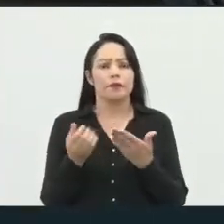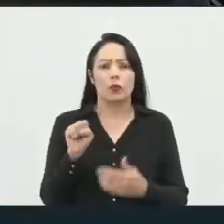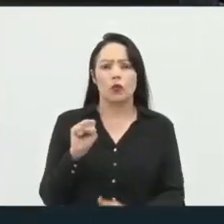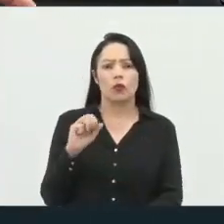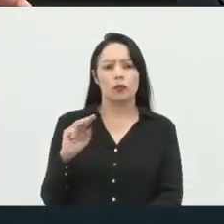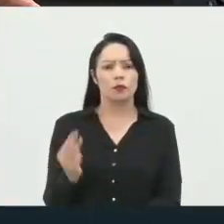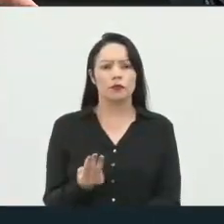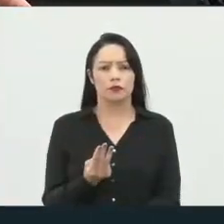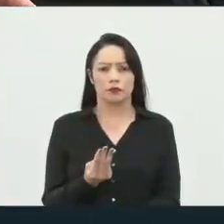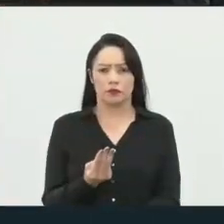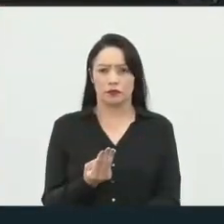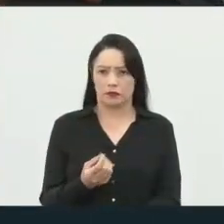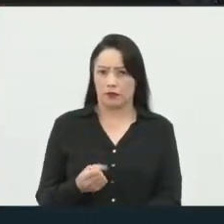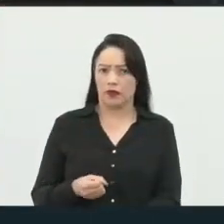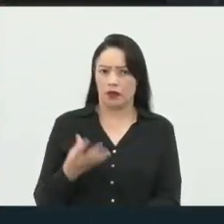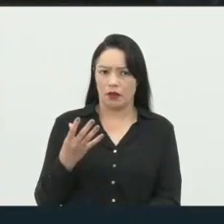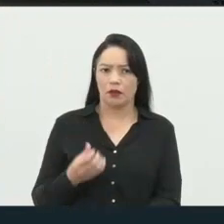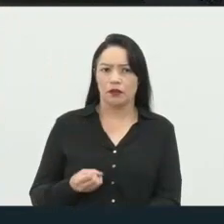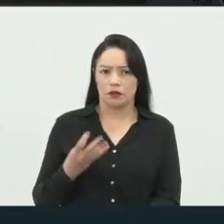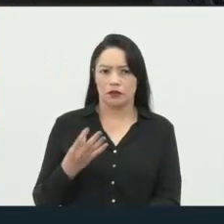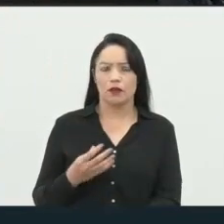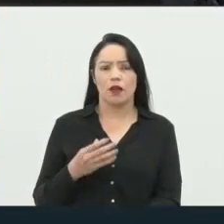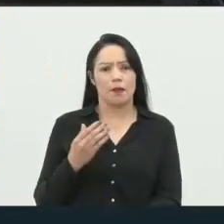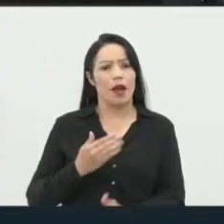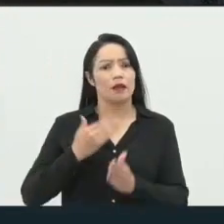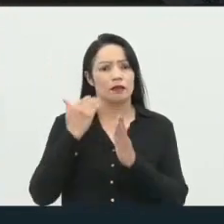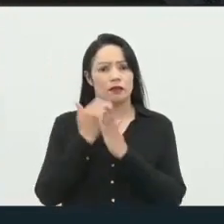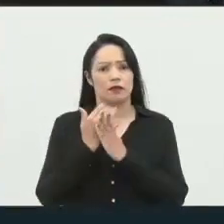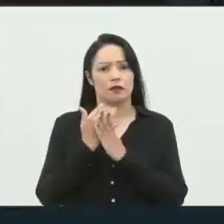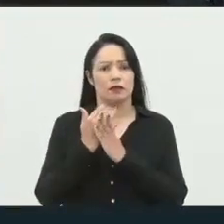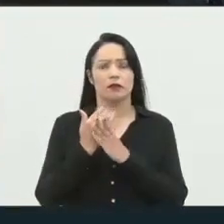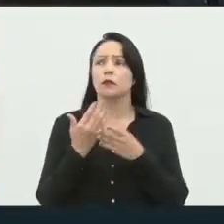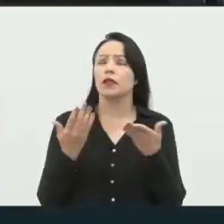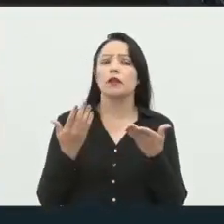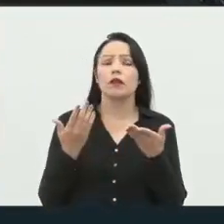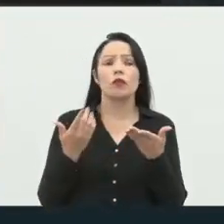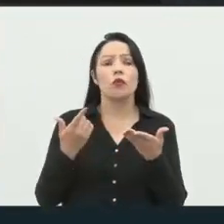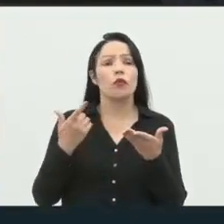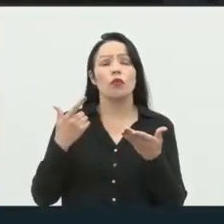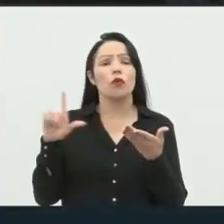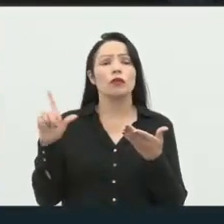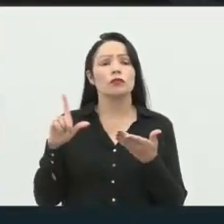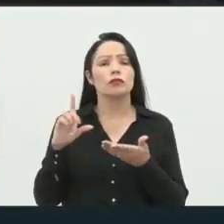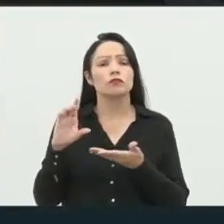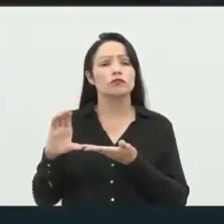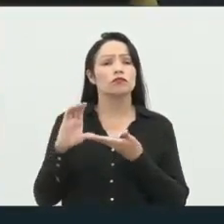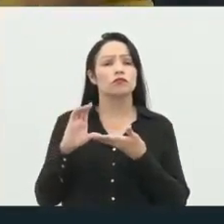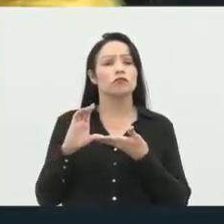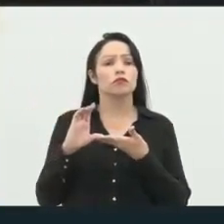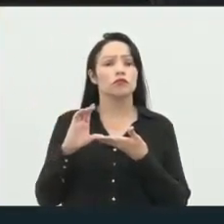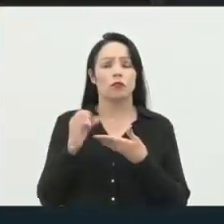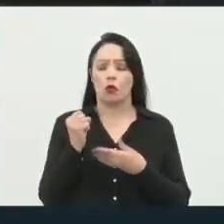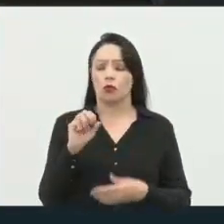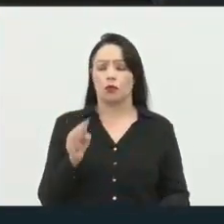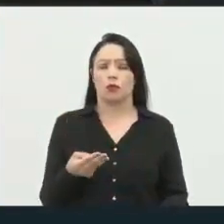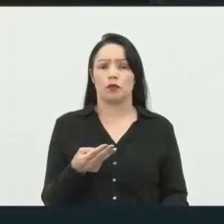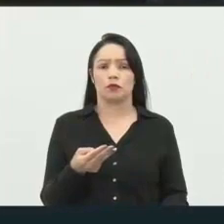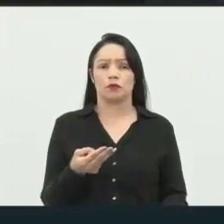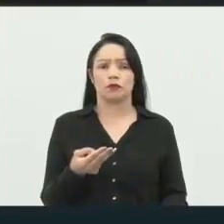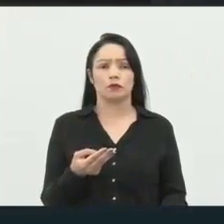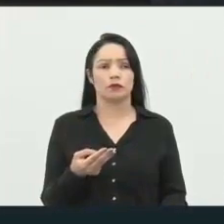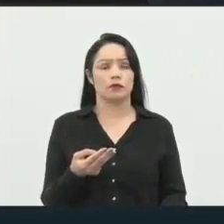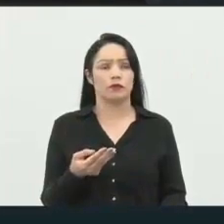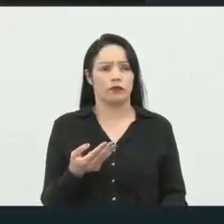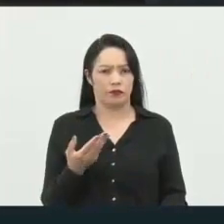que gastaram mais oito a prefeitura gastou mais oito para terminar e os oito que estavam lá né O senhor não foi fazer a